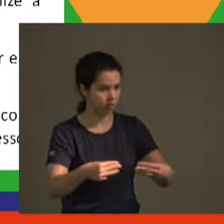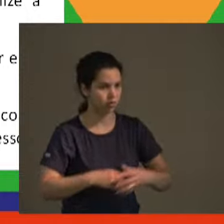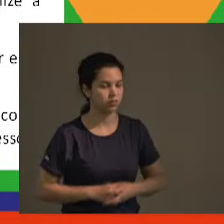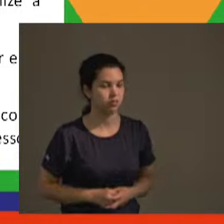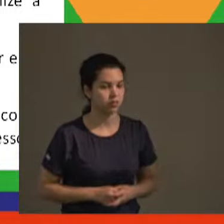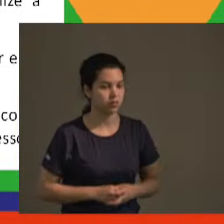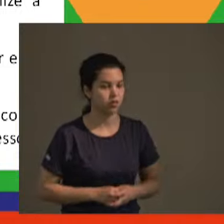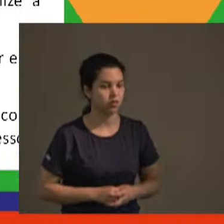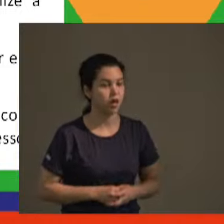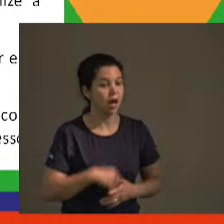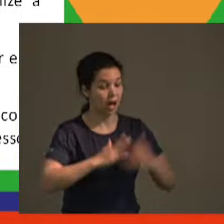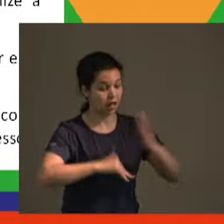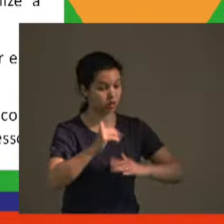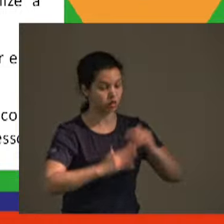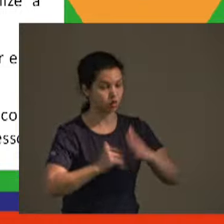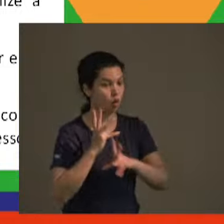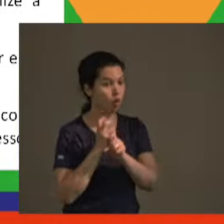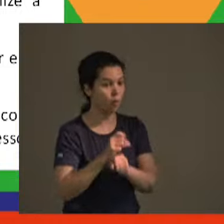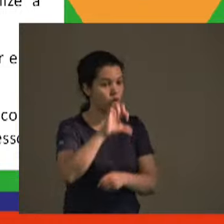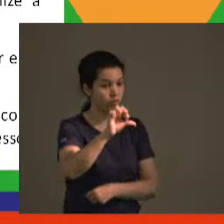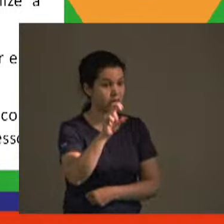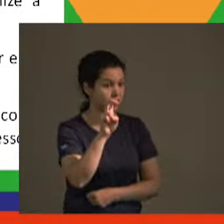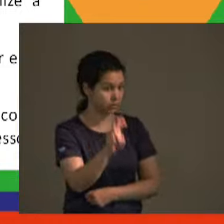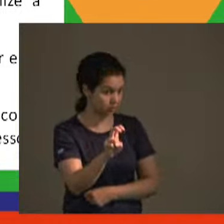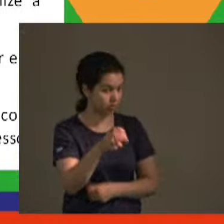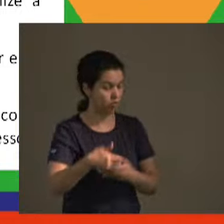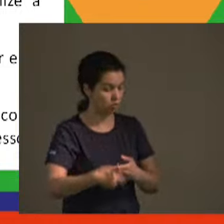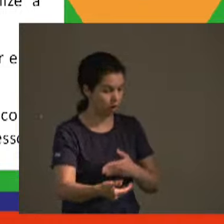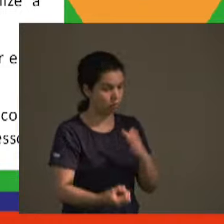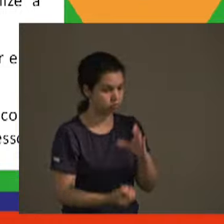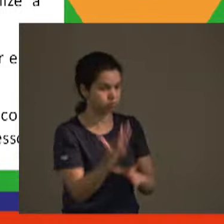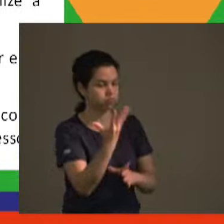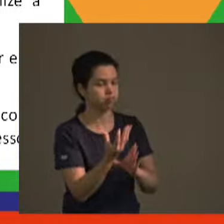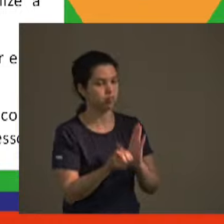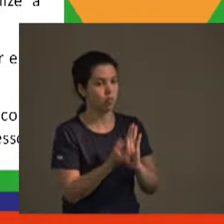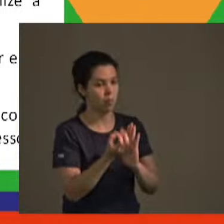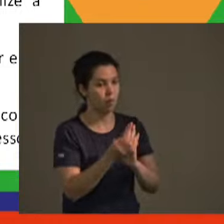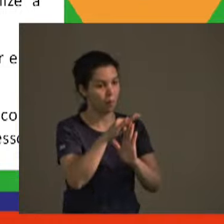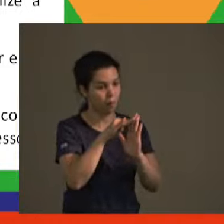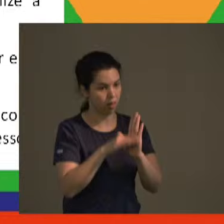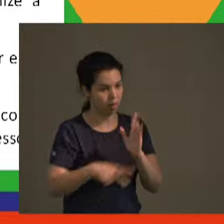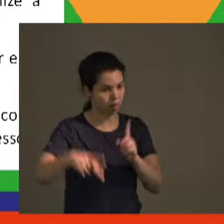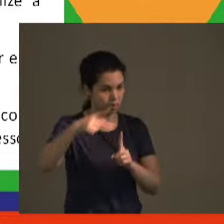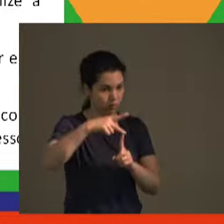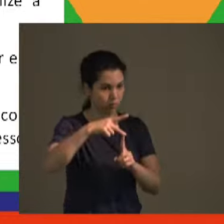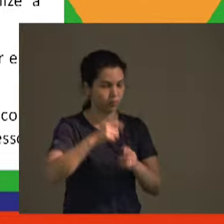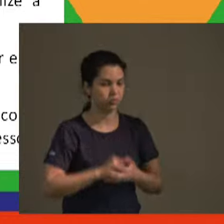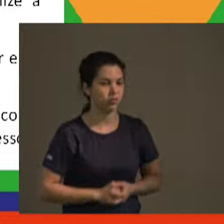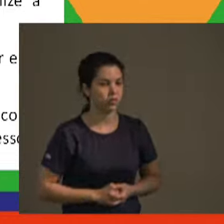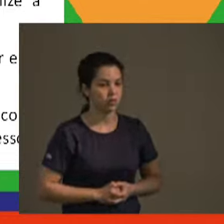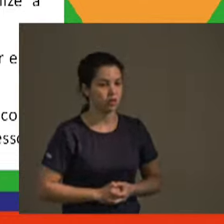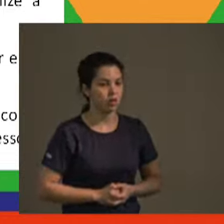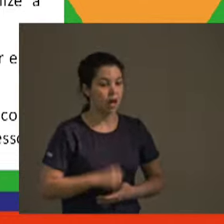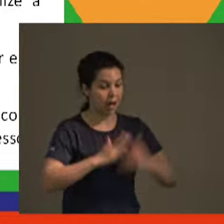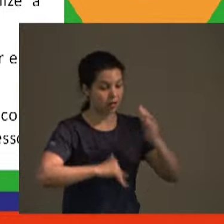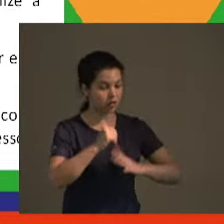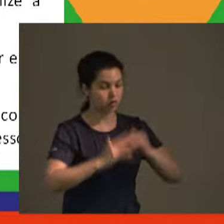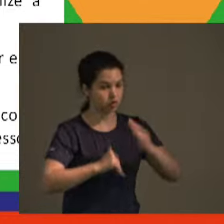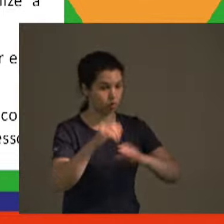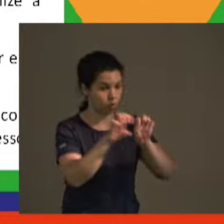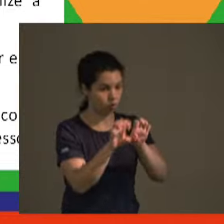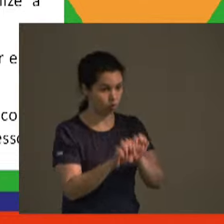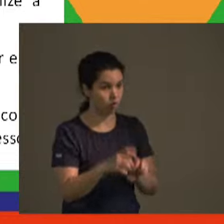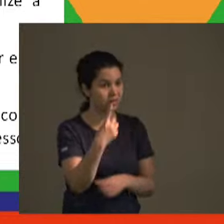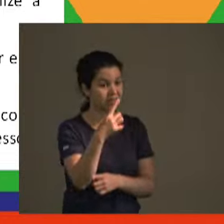95 ações indicadas para a fase de lançamento do plano, dentre as quais apresentamos 19 ações estruturantes dispostas por